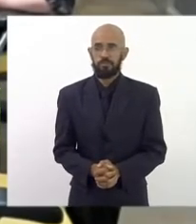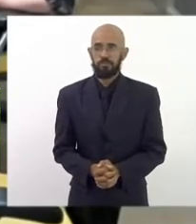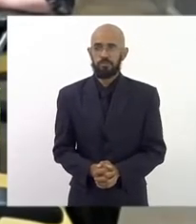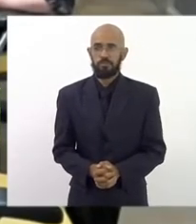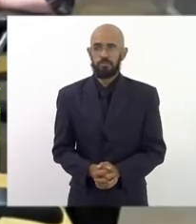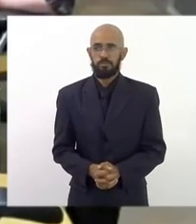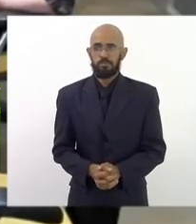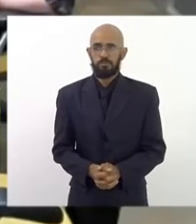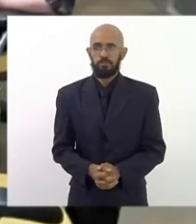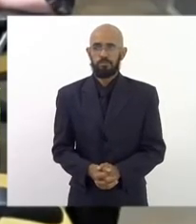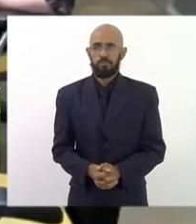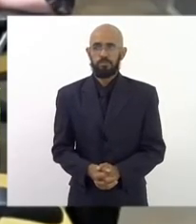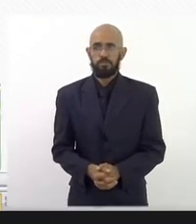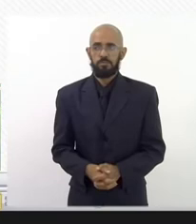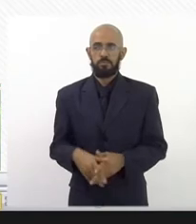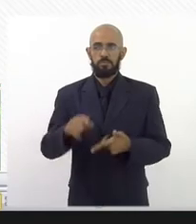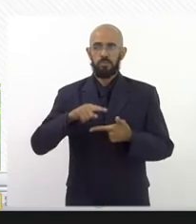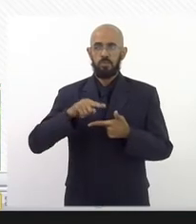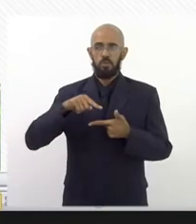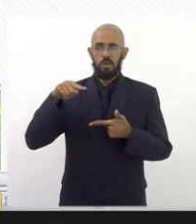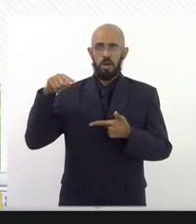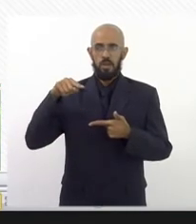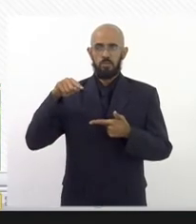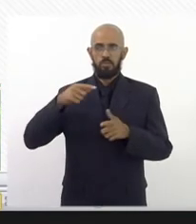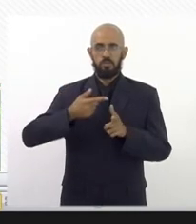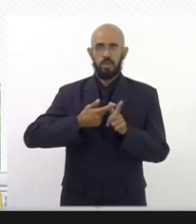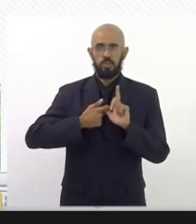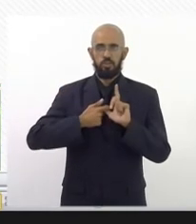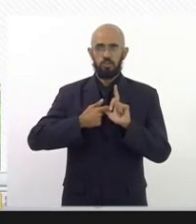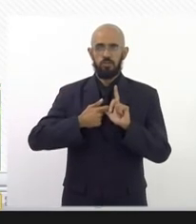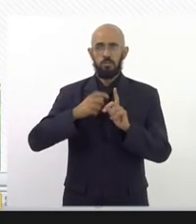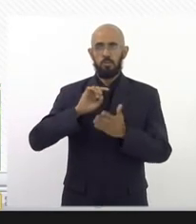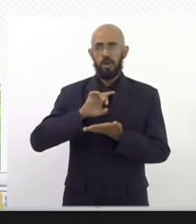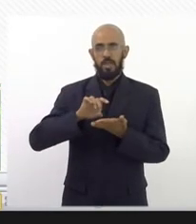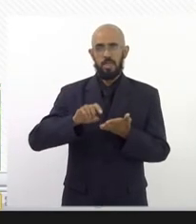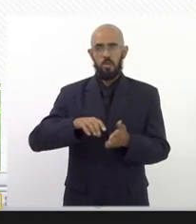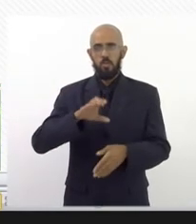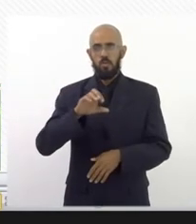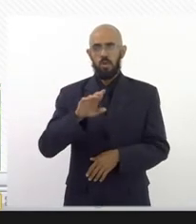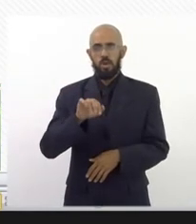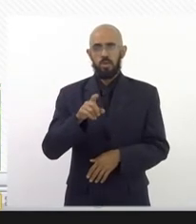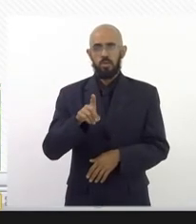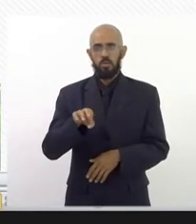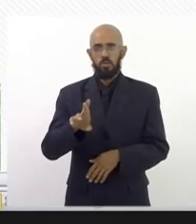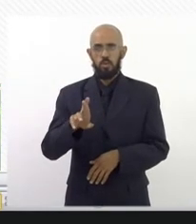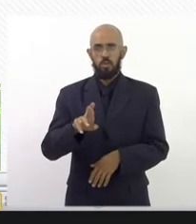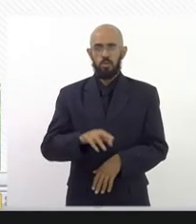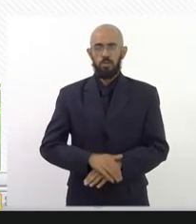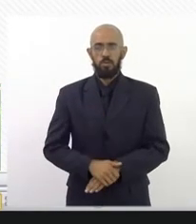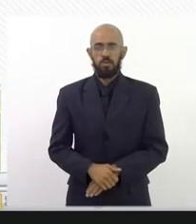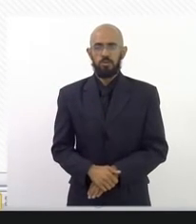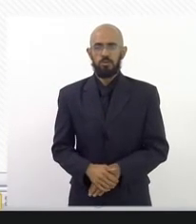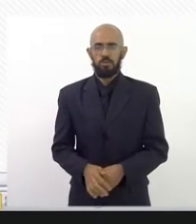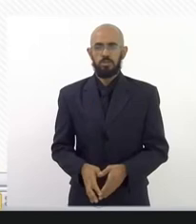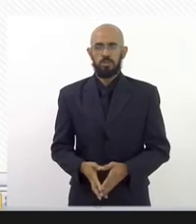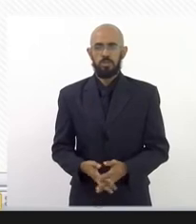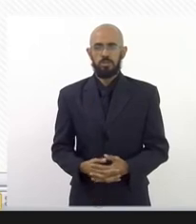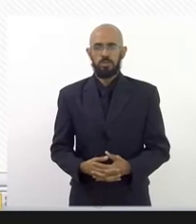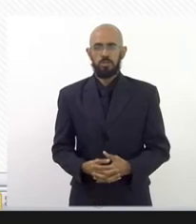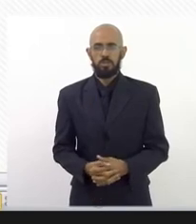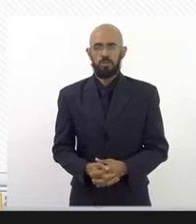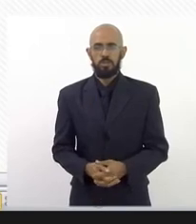Aí é um gráfico da dívida por credor, né? E aí eu já não... Porque, né, tá